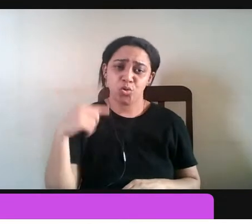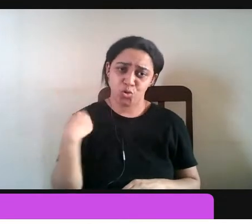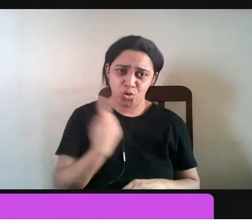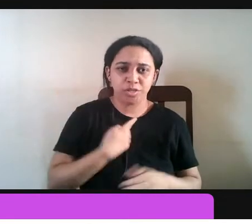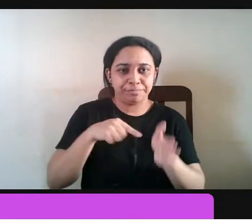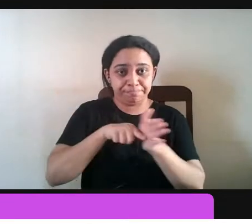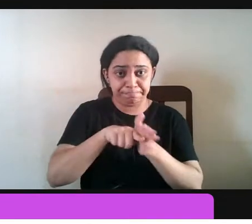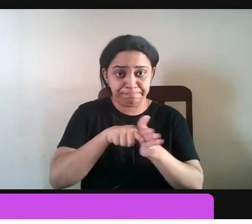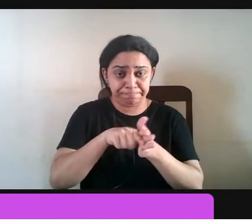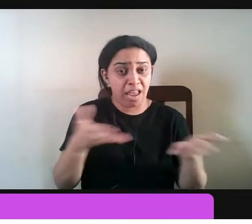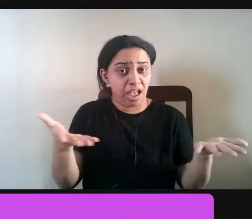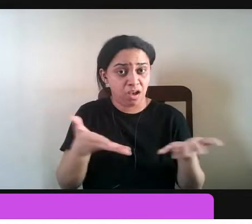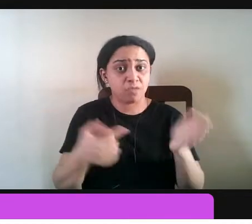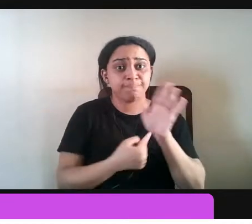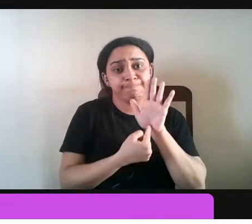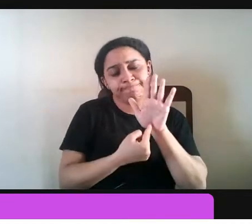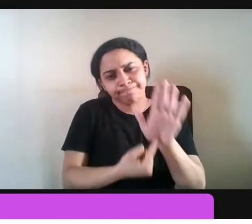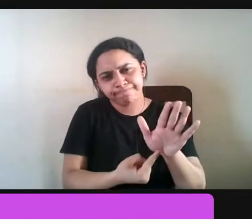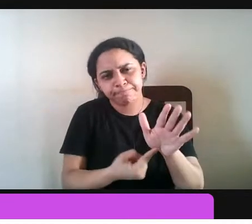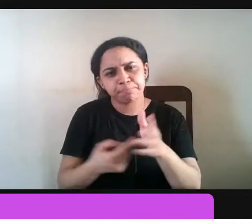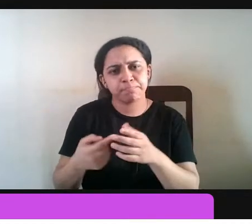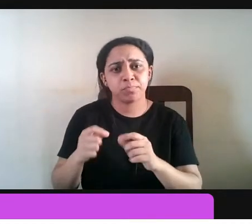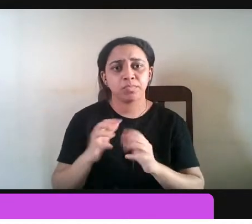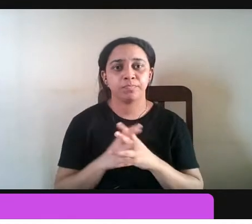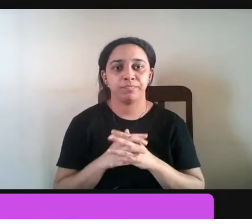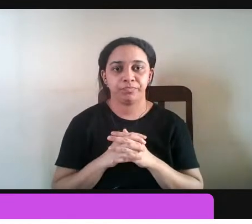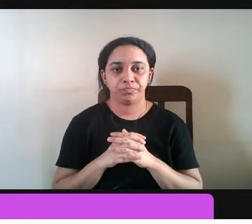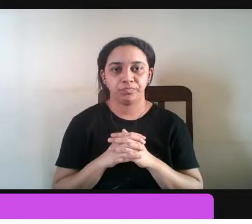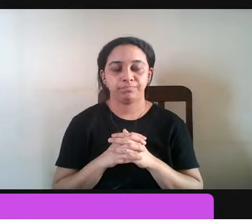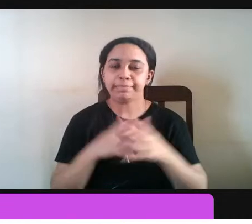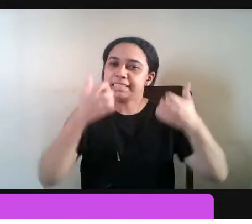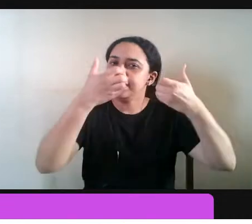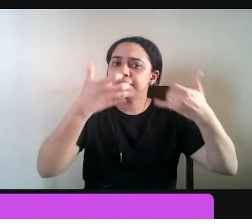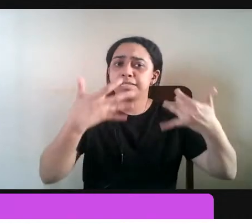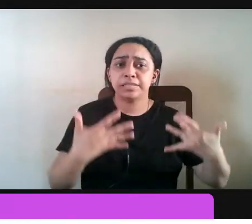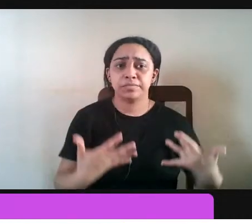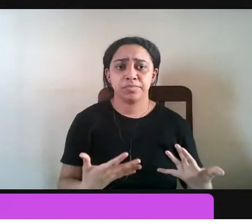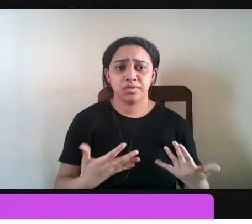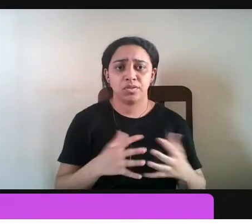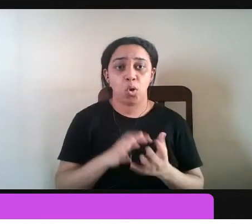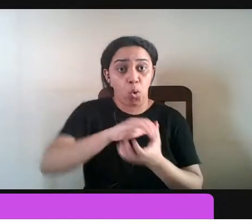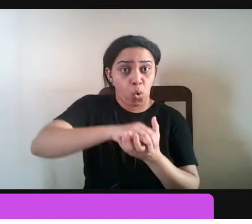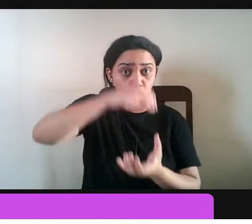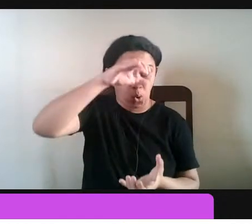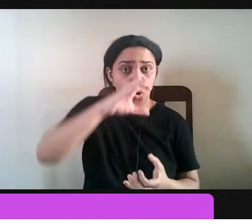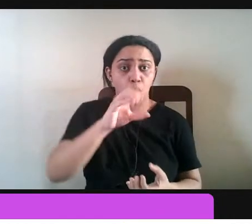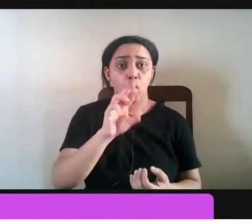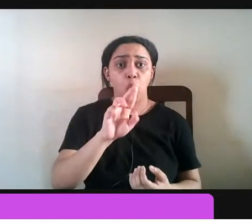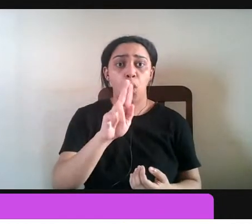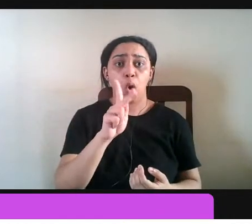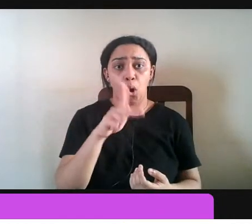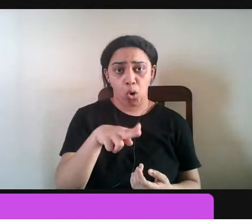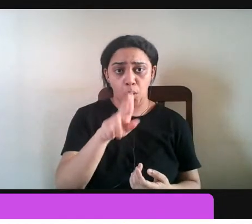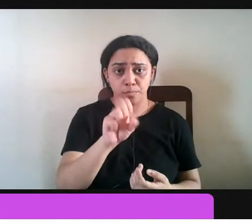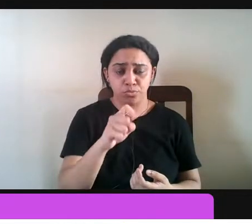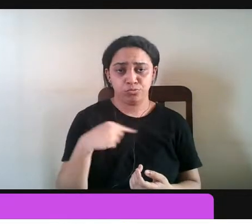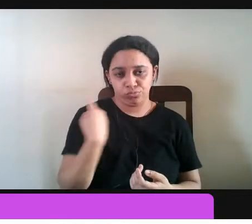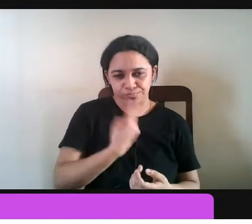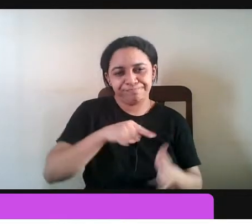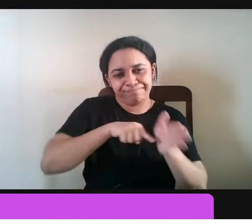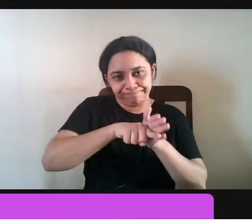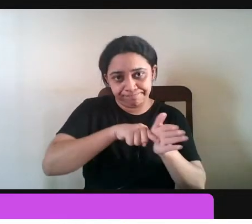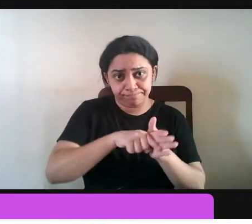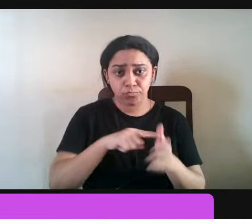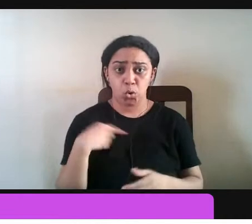vamos ver o que nós vamos falar sobre o corpus que nós analisamos. Nosso